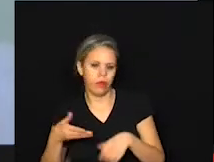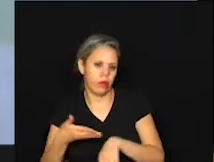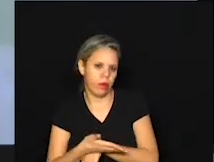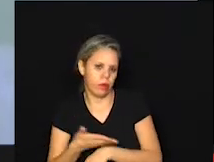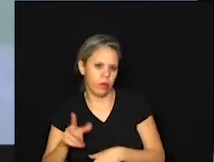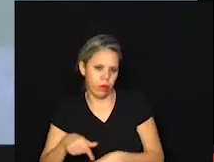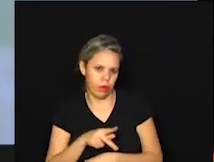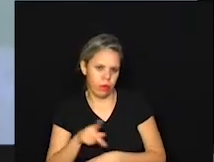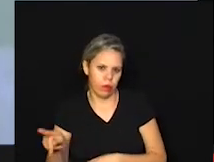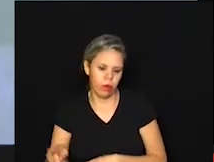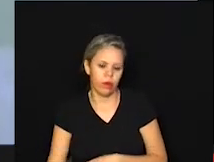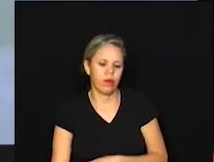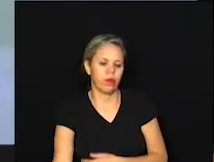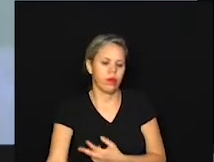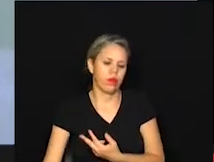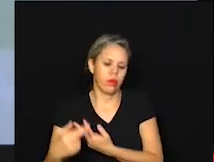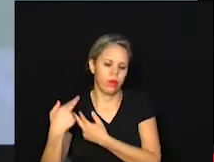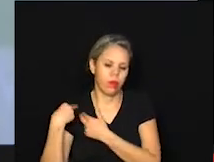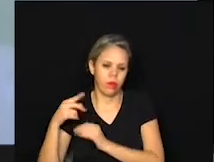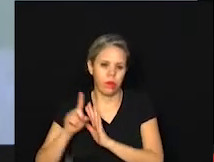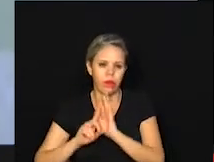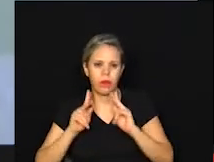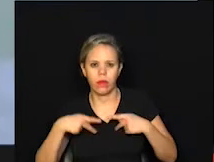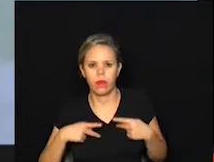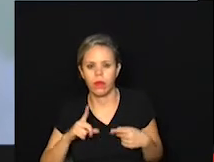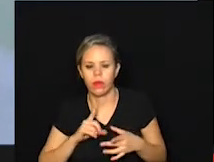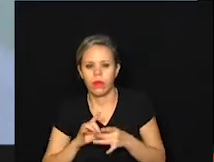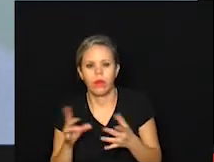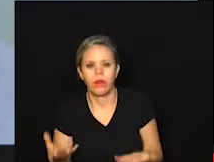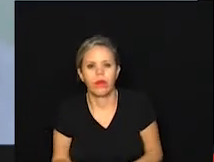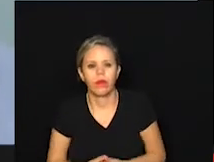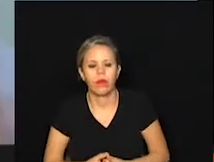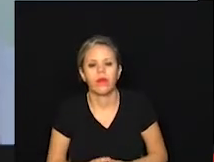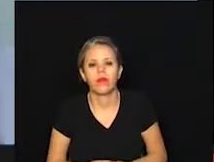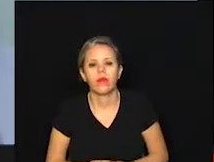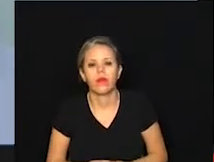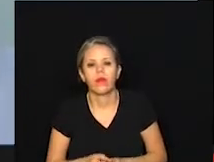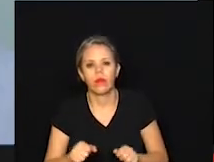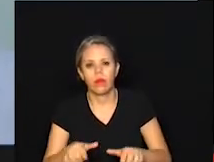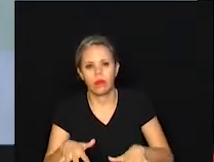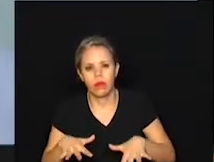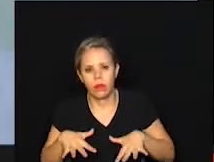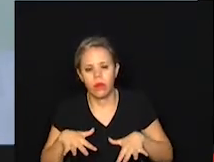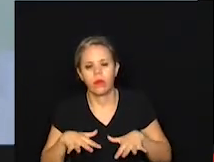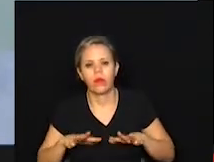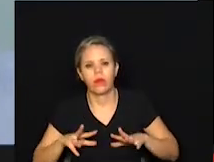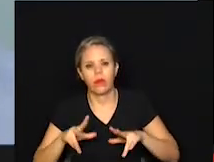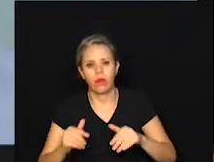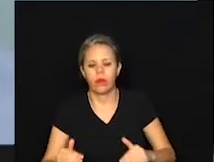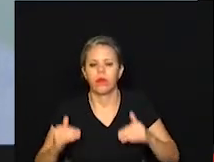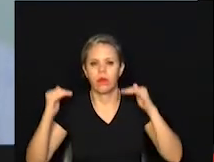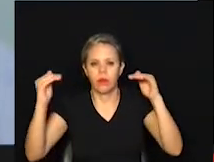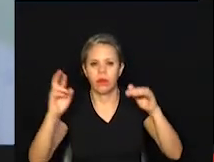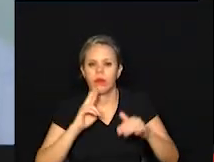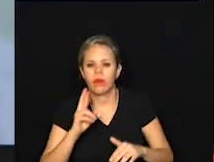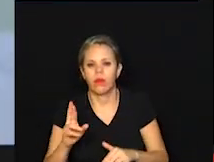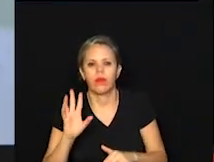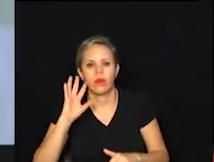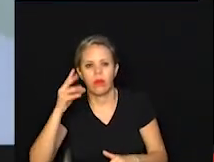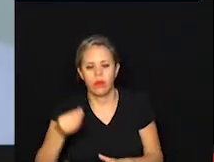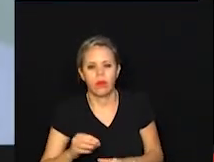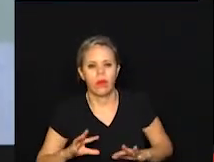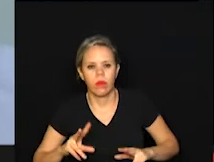ela é a responsável de direitos humanos, ela delibera, mas é o plenário sempre soberano. Então, eu entendo que deve ser